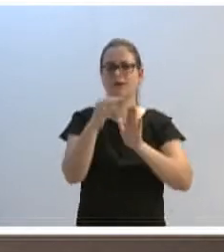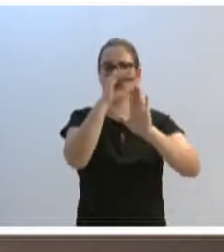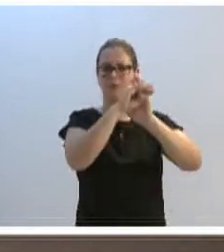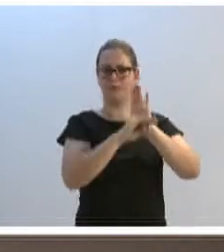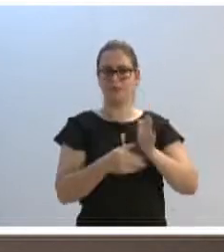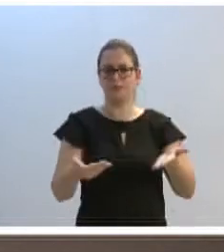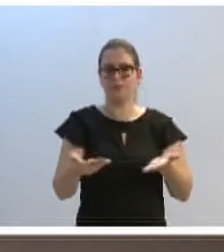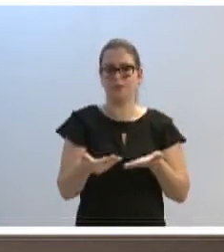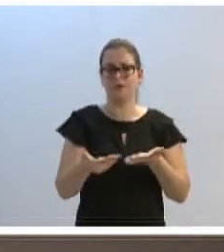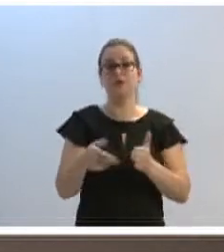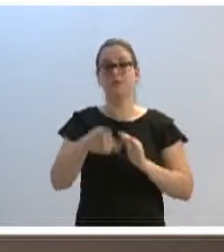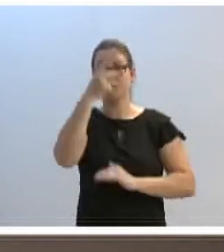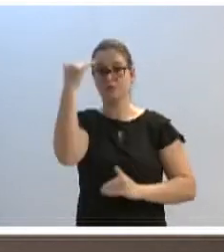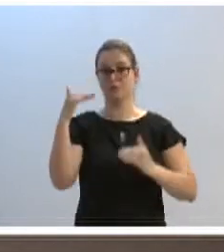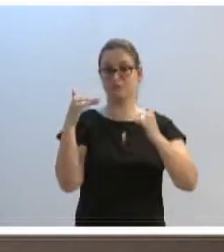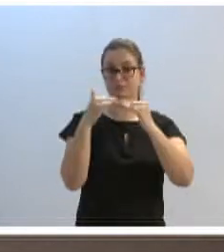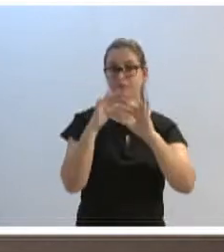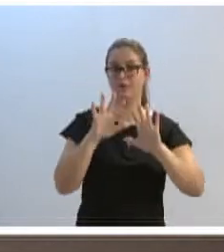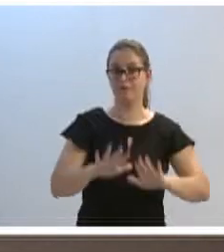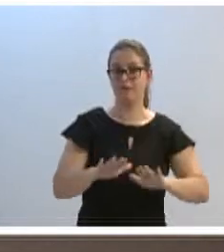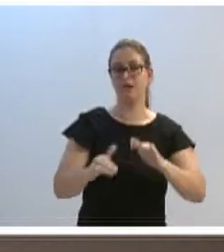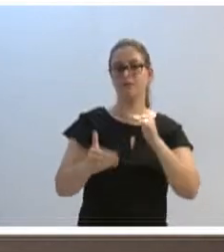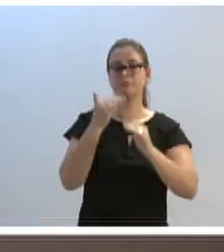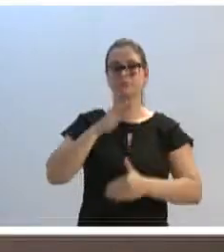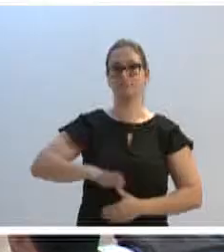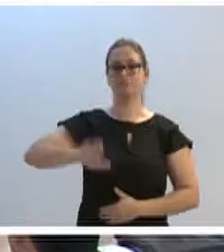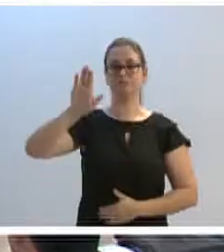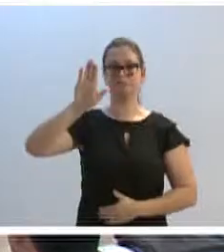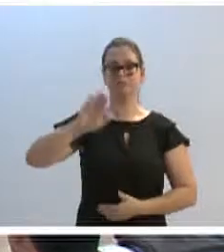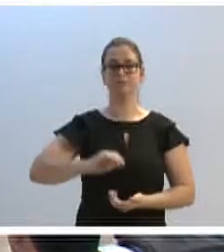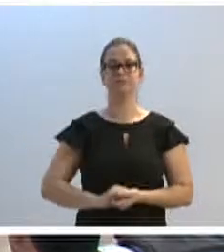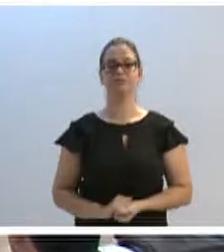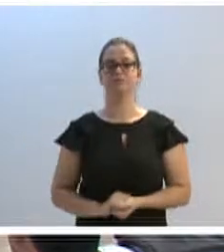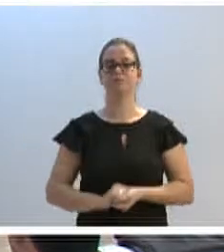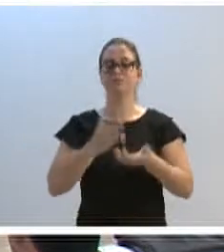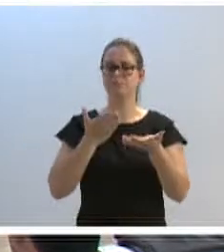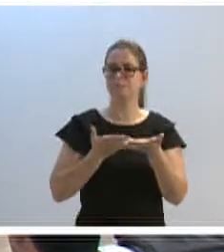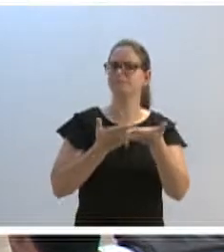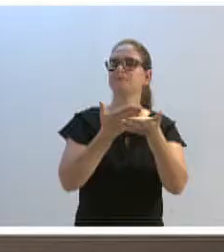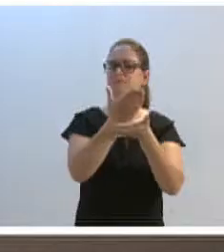dia. Favoráveis permaneçam como estão, contrários se manifestem. Aprovado.